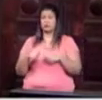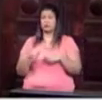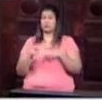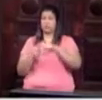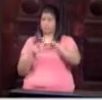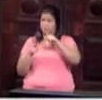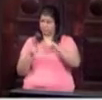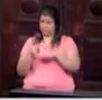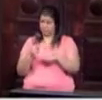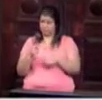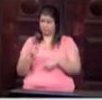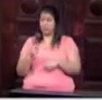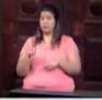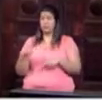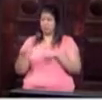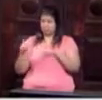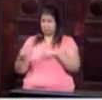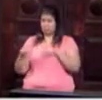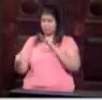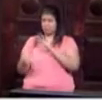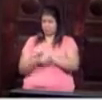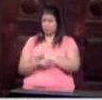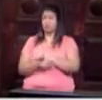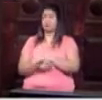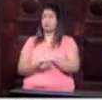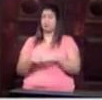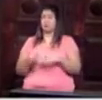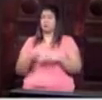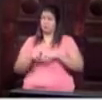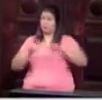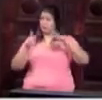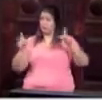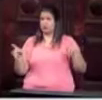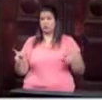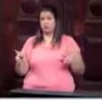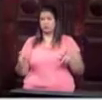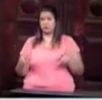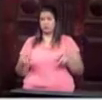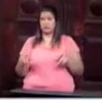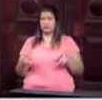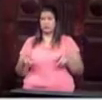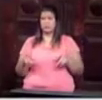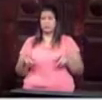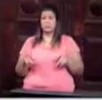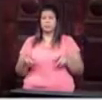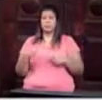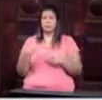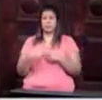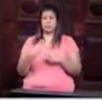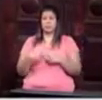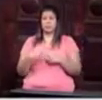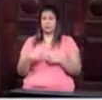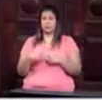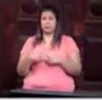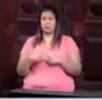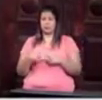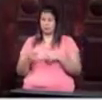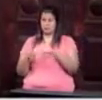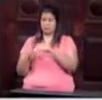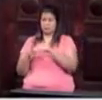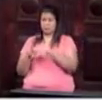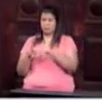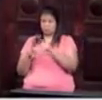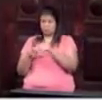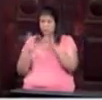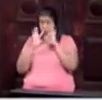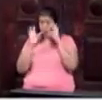produções agrícolas de portes muito diferentes. Muito diferentes, deputado Silas Bento. Uma coisa é a agricultura familiar,